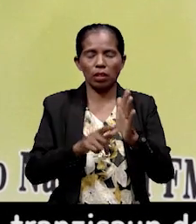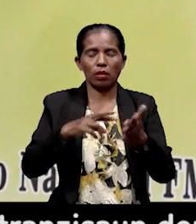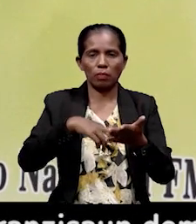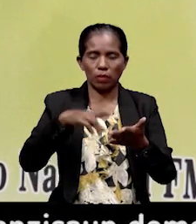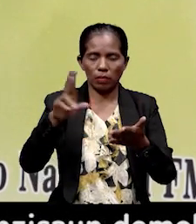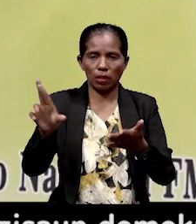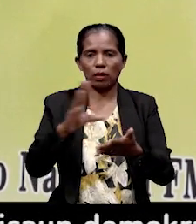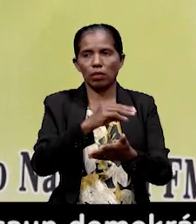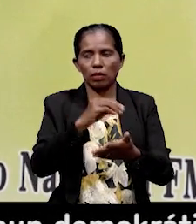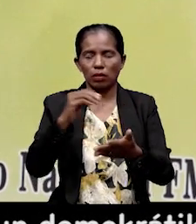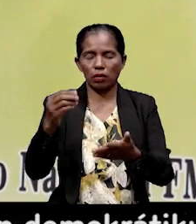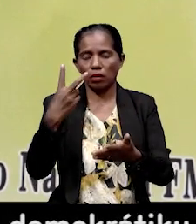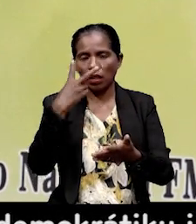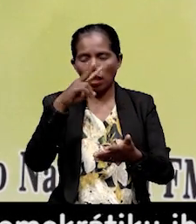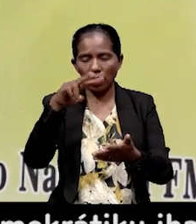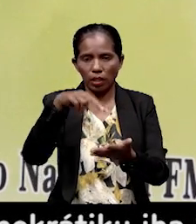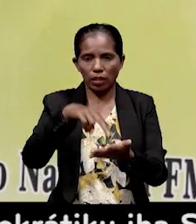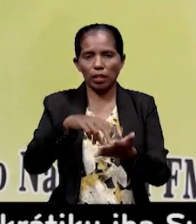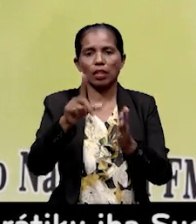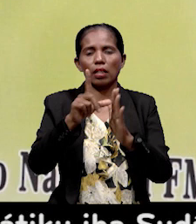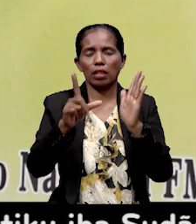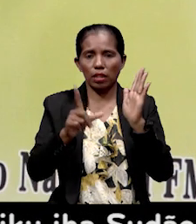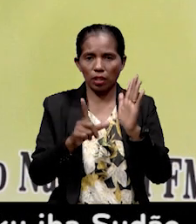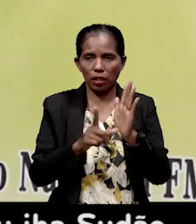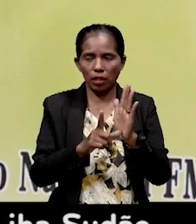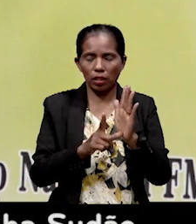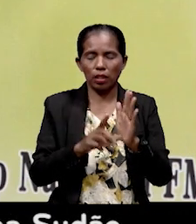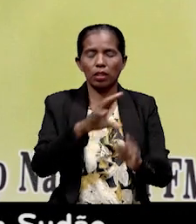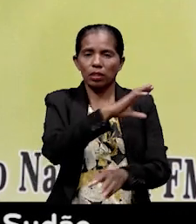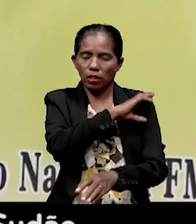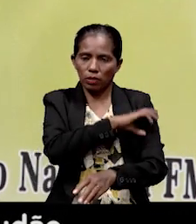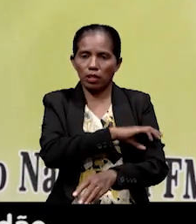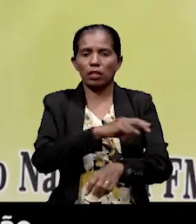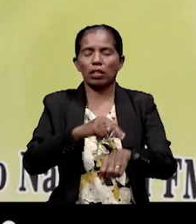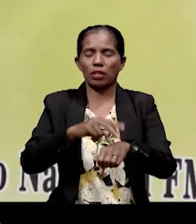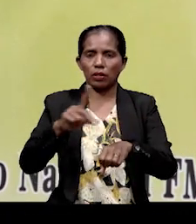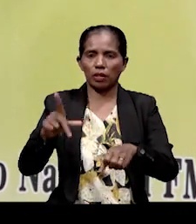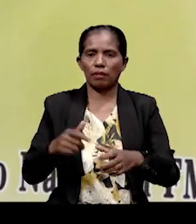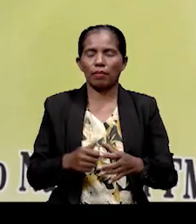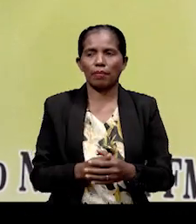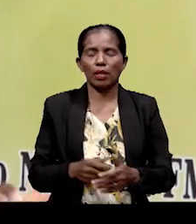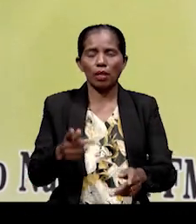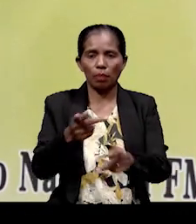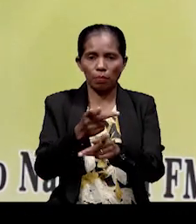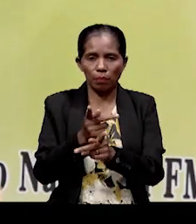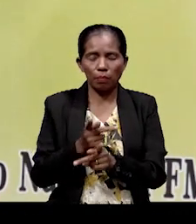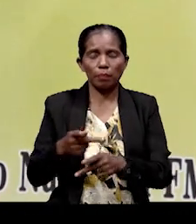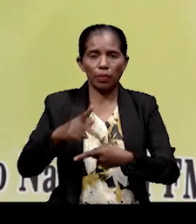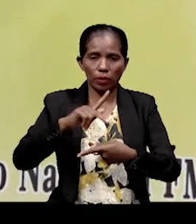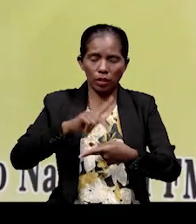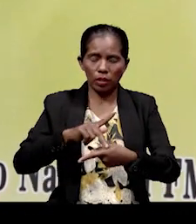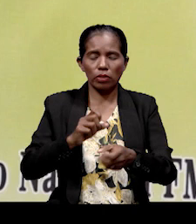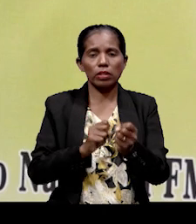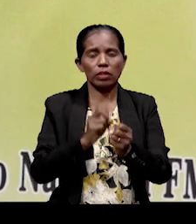ho, revisão da lei segurança nacional. Para proteção civil, mantém a fatia e a